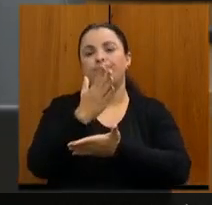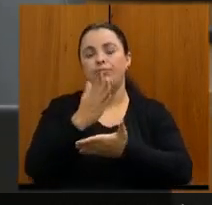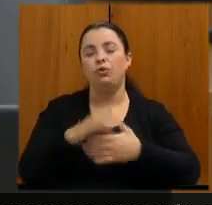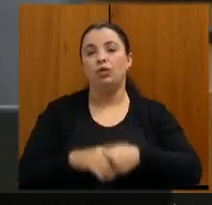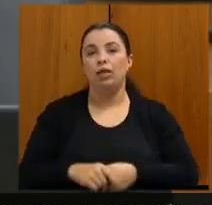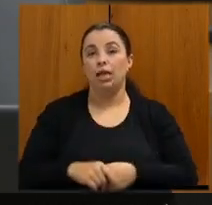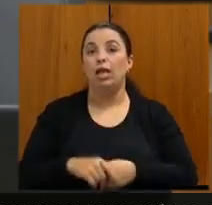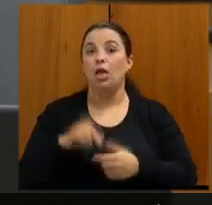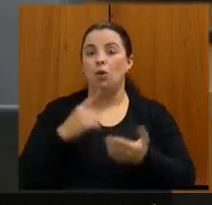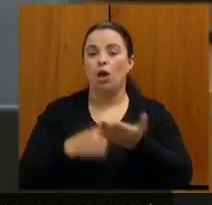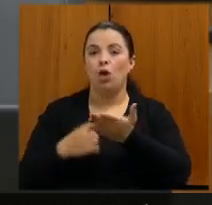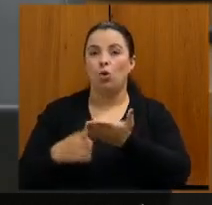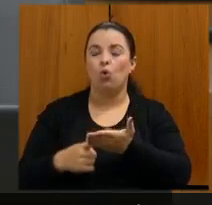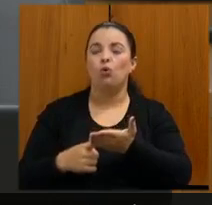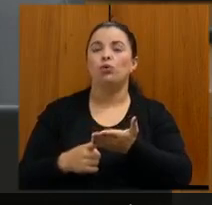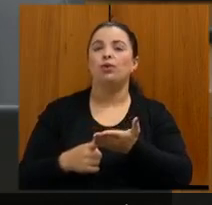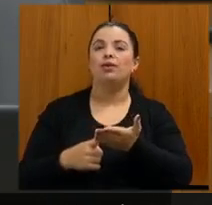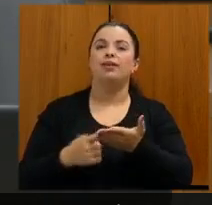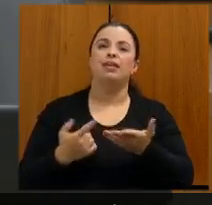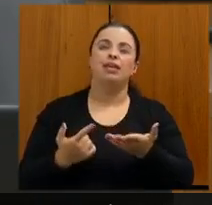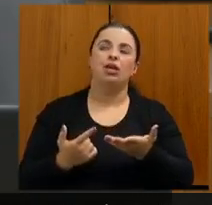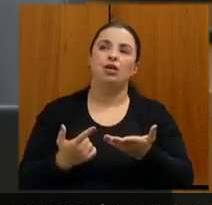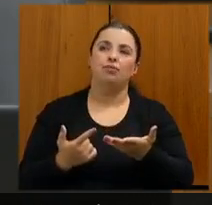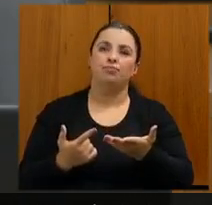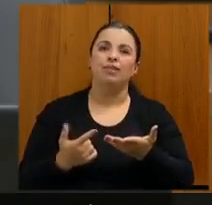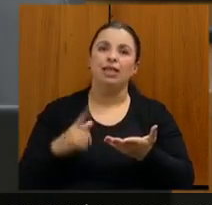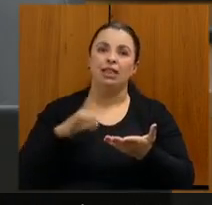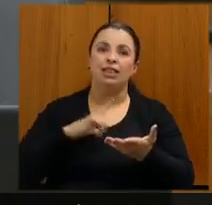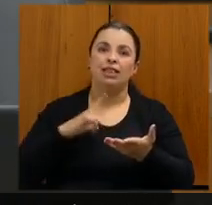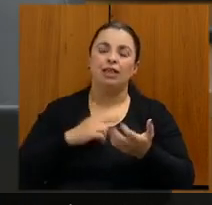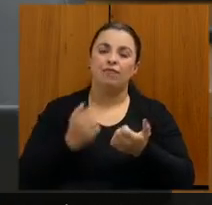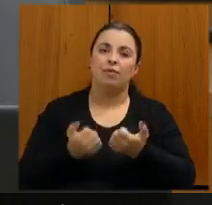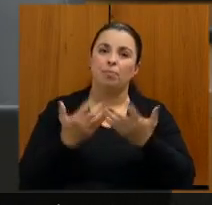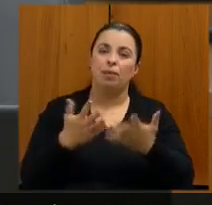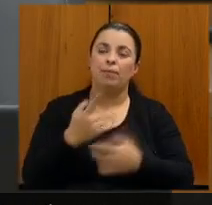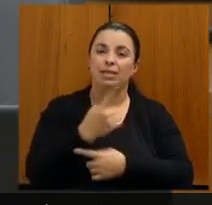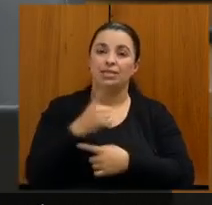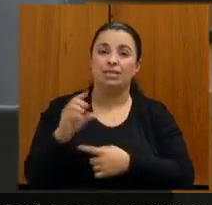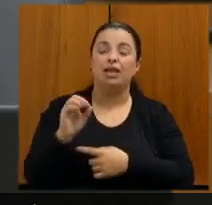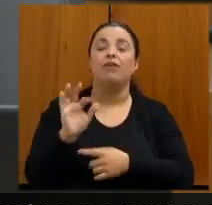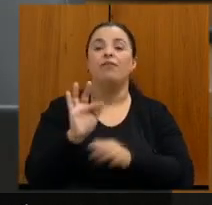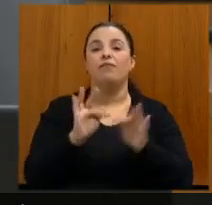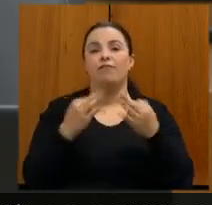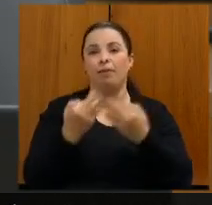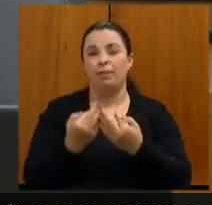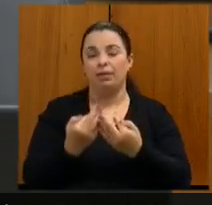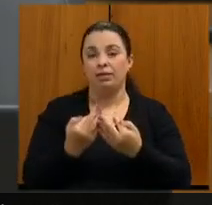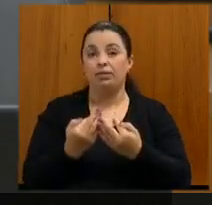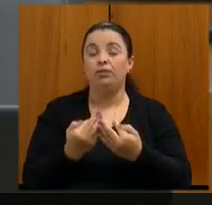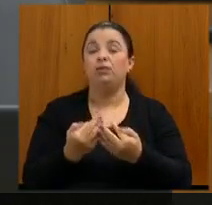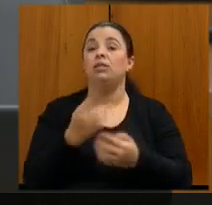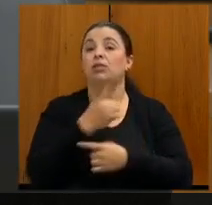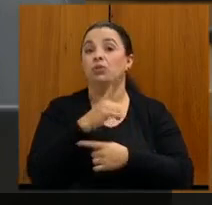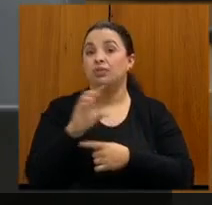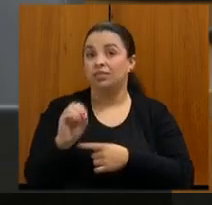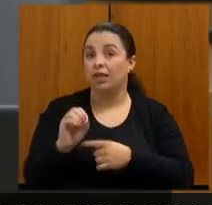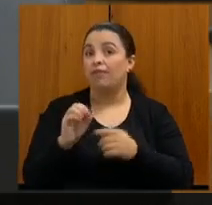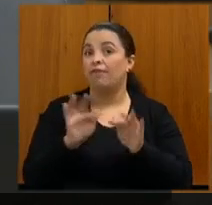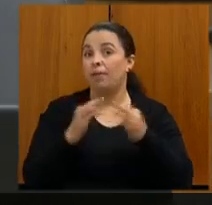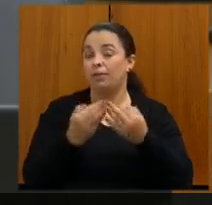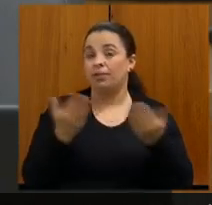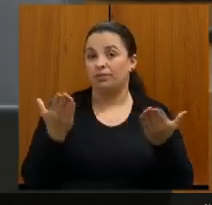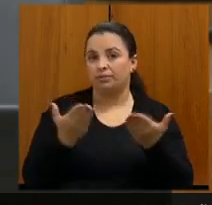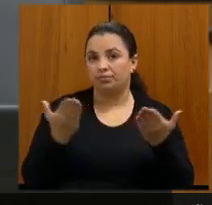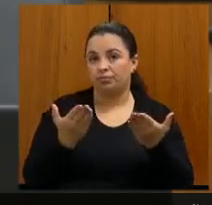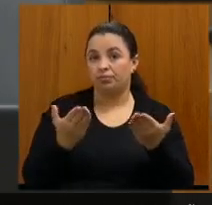famílias não tem negociação entre o vocês ou eles são sem agora e vocês